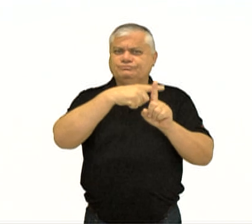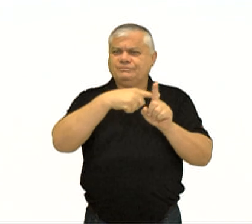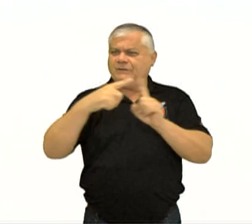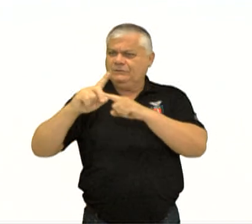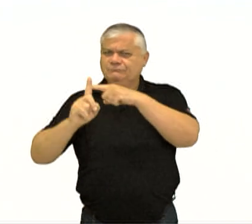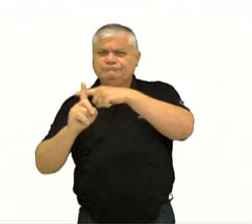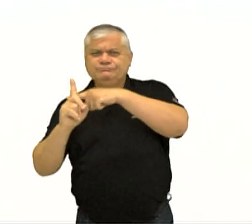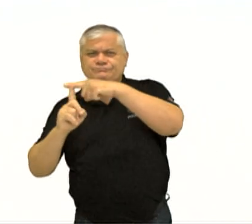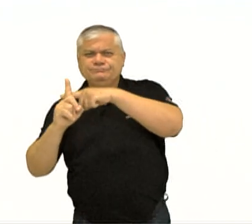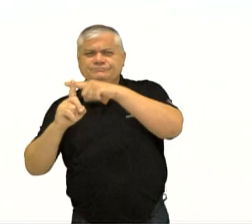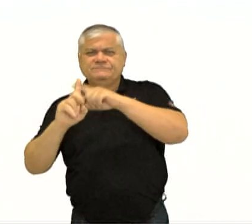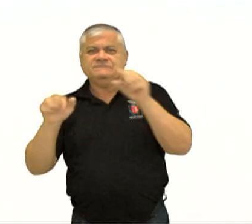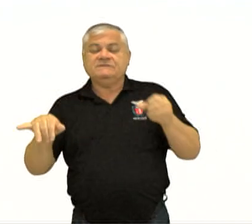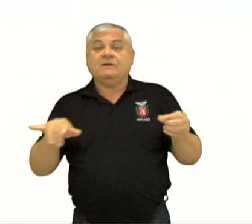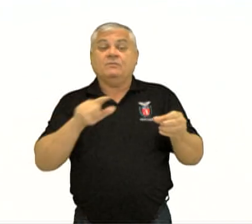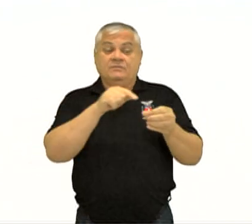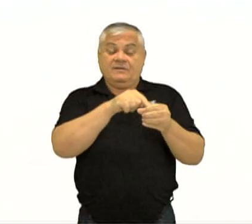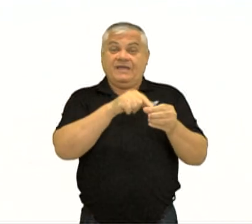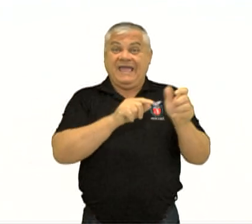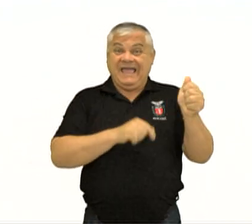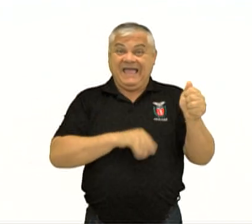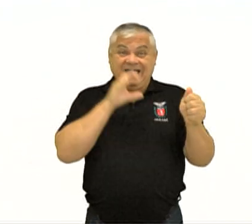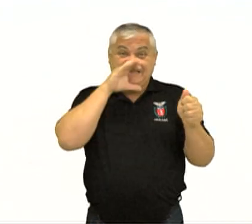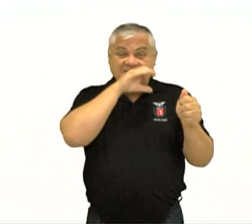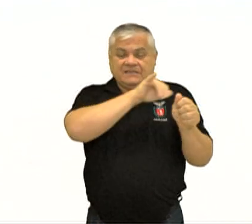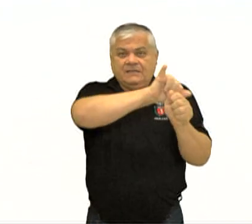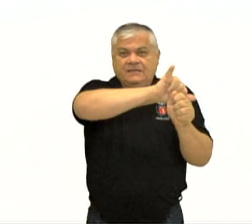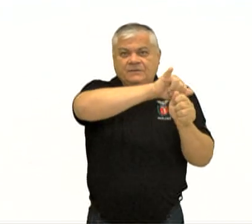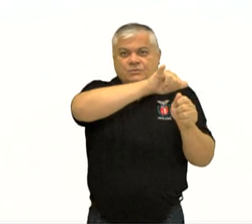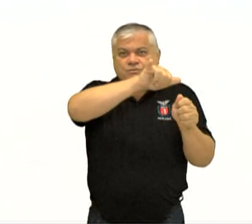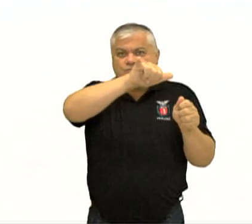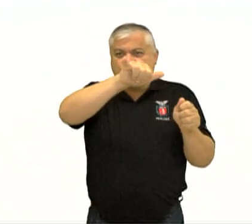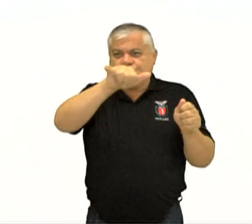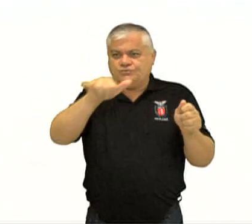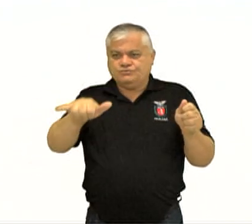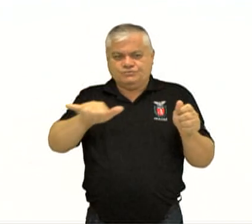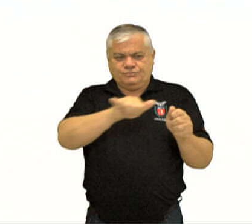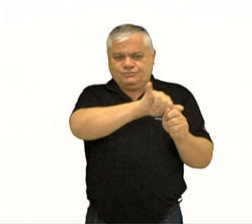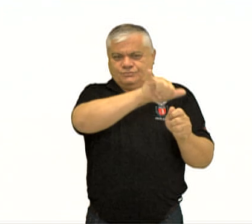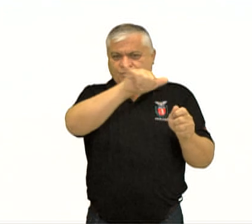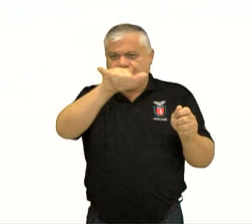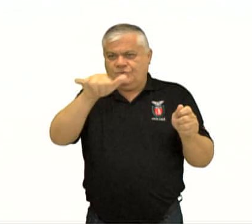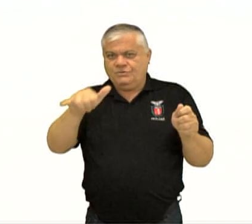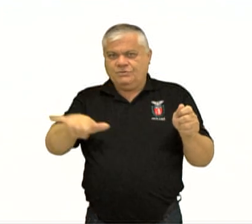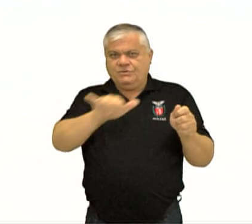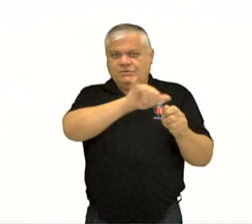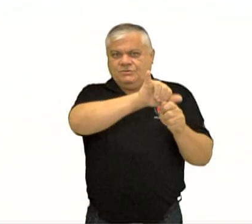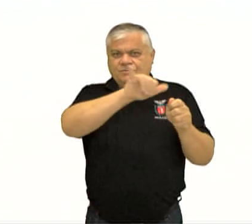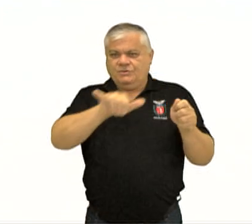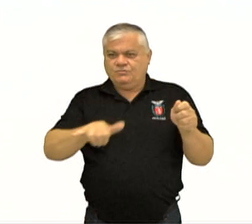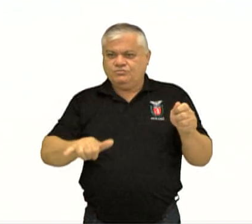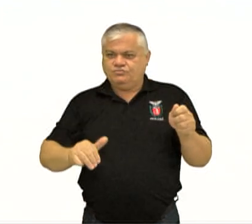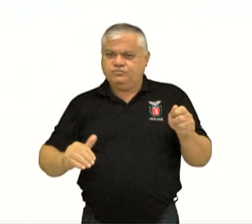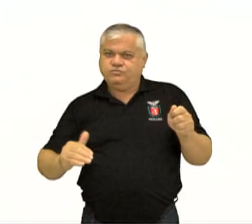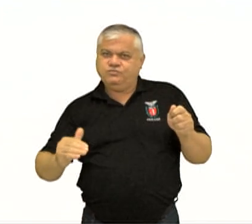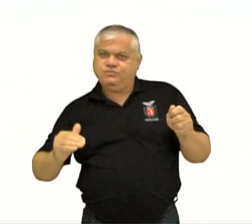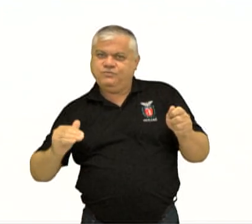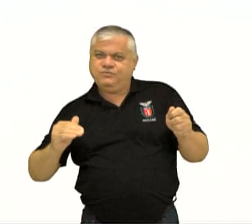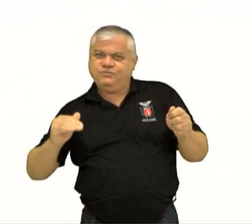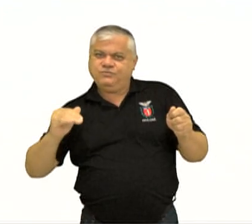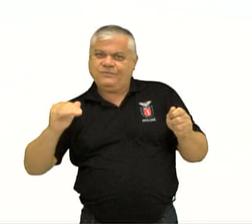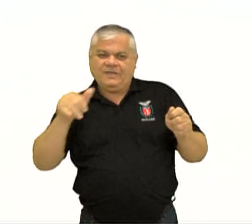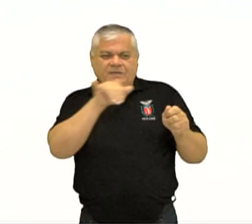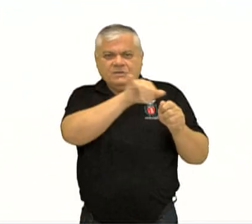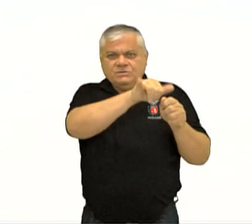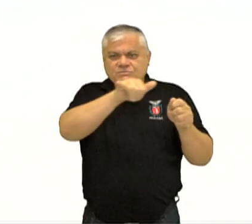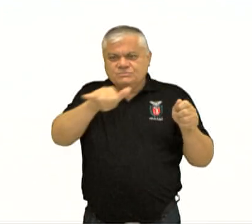fluir energia do corpo A para o corpo B, até que eles atinjam o equilíbrio térmico, até que eles